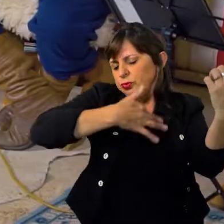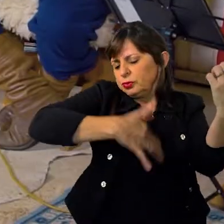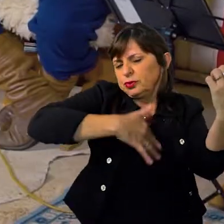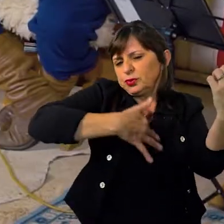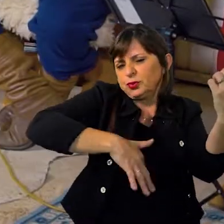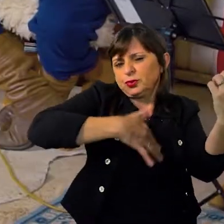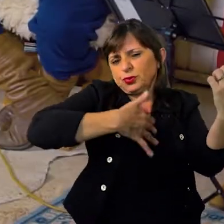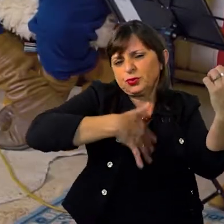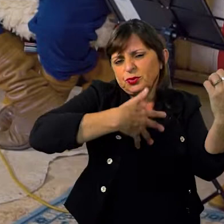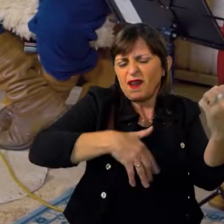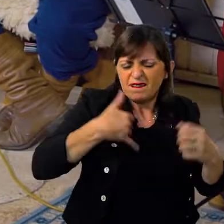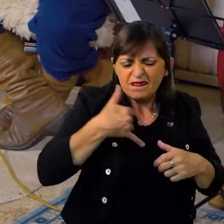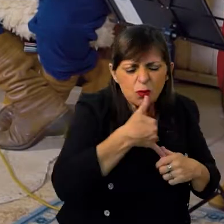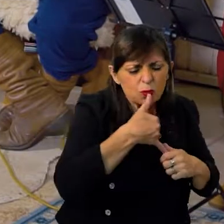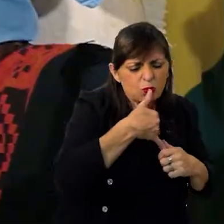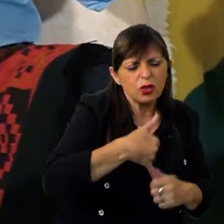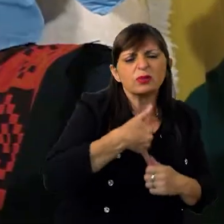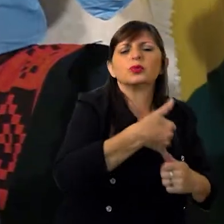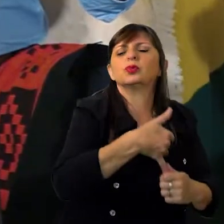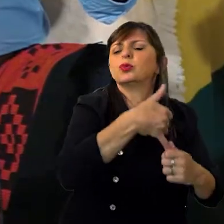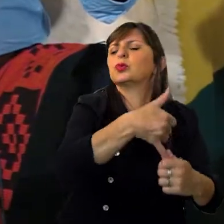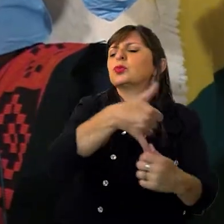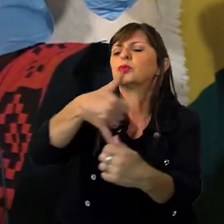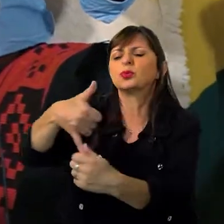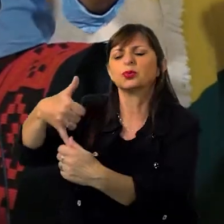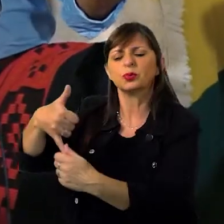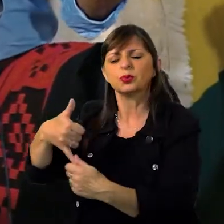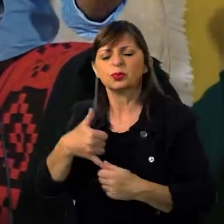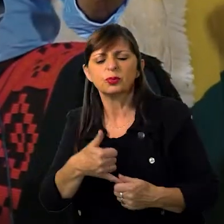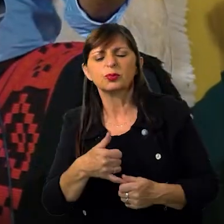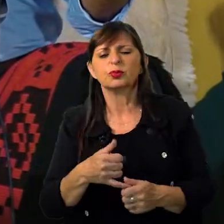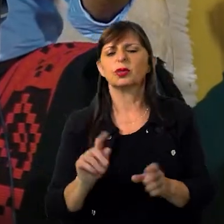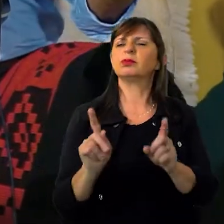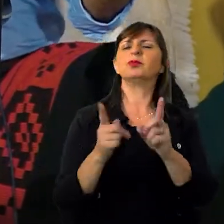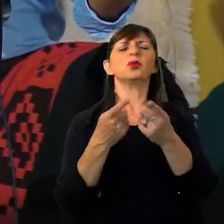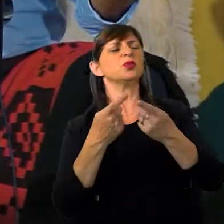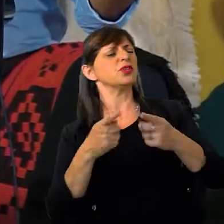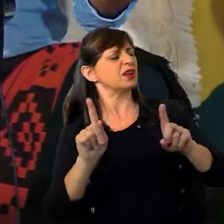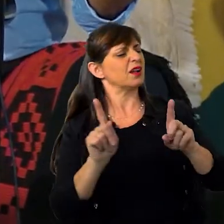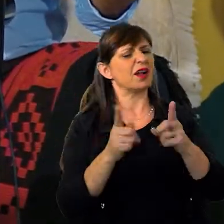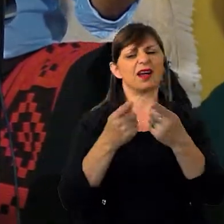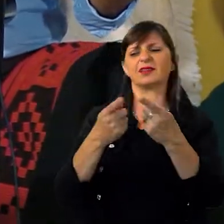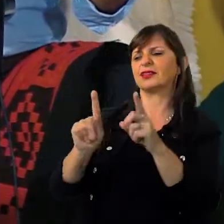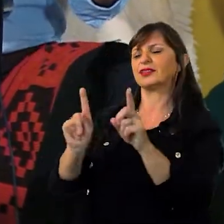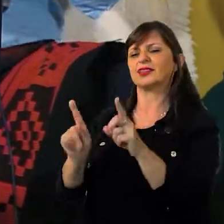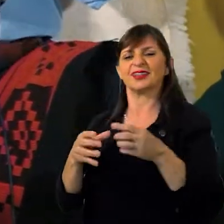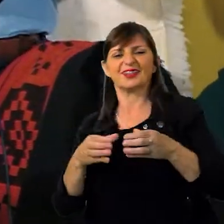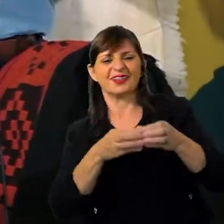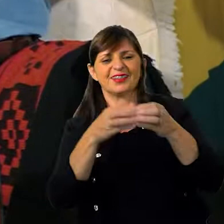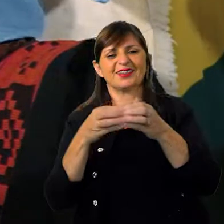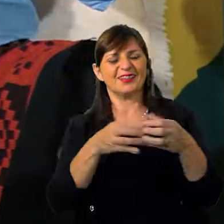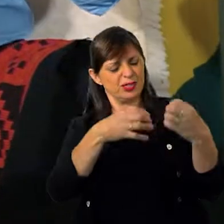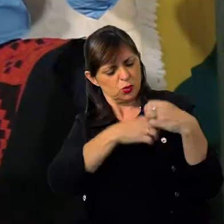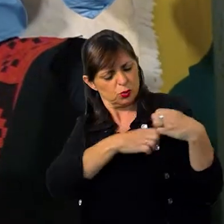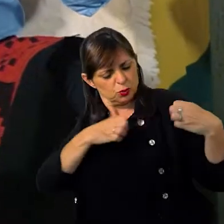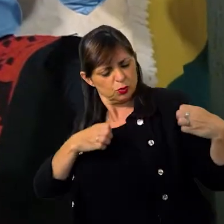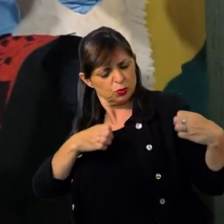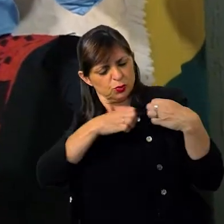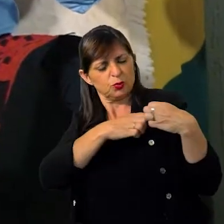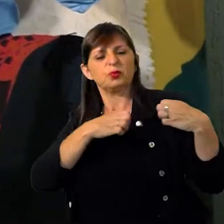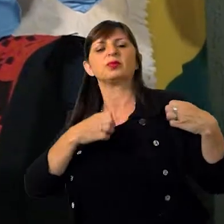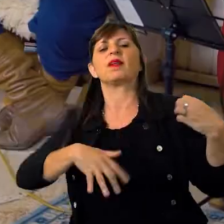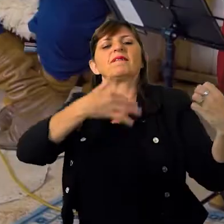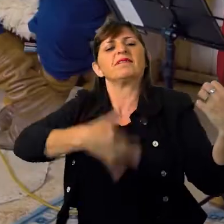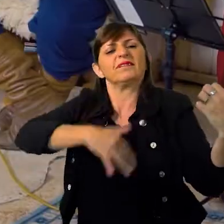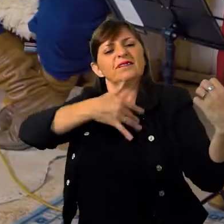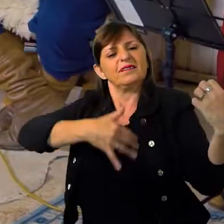preta joguei saibam do lugar e ele comeu da guitarra guilhemat pelos